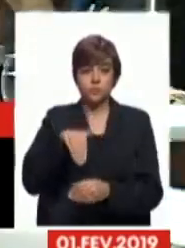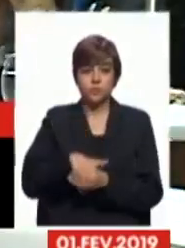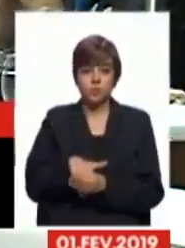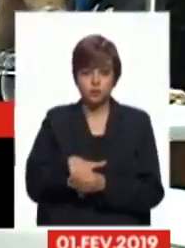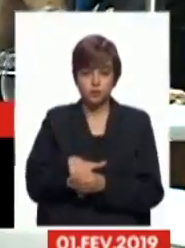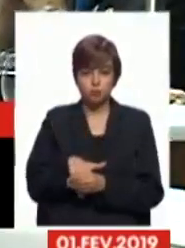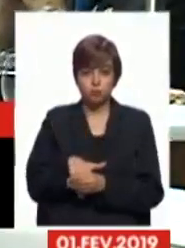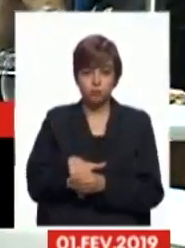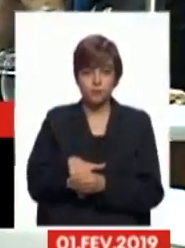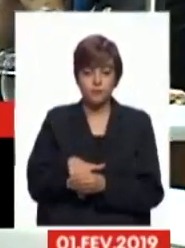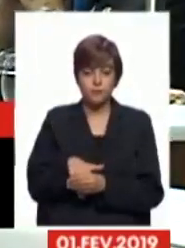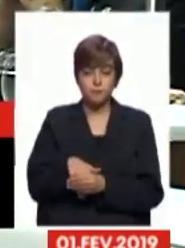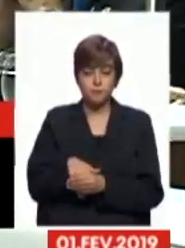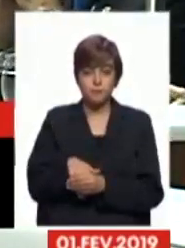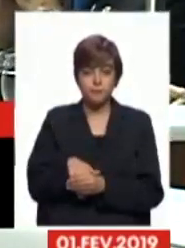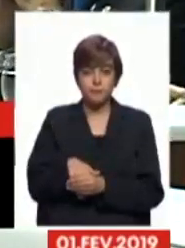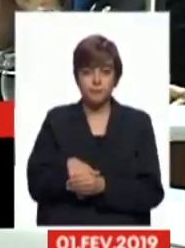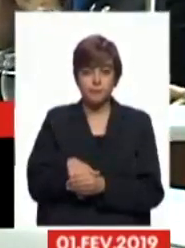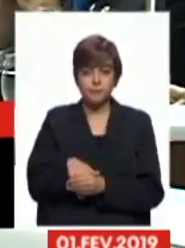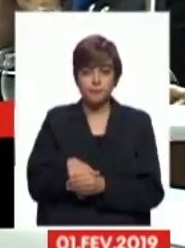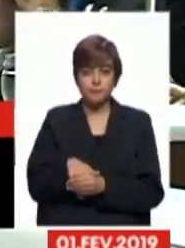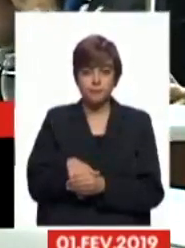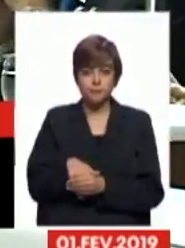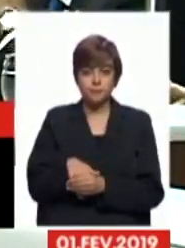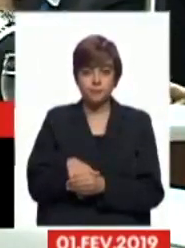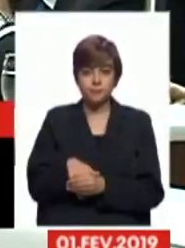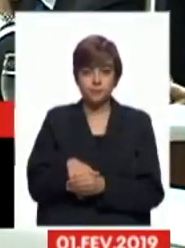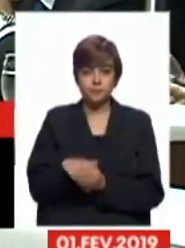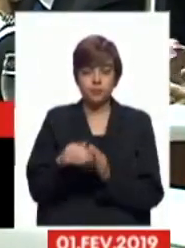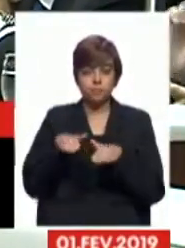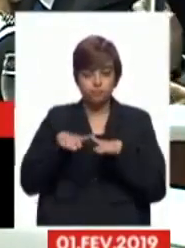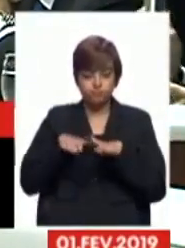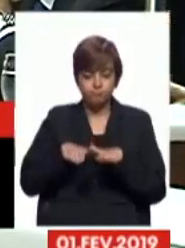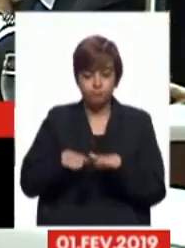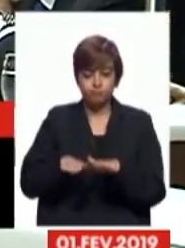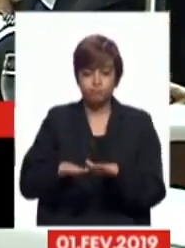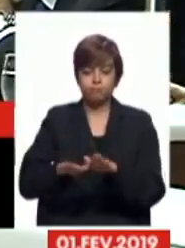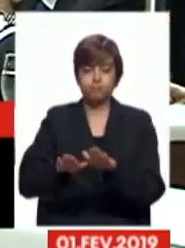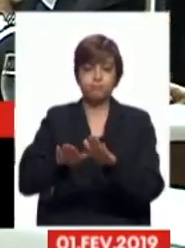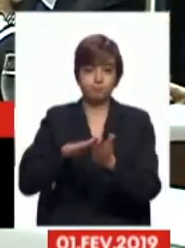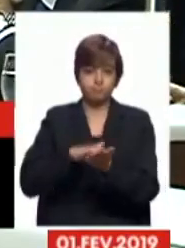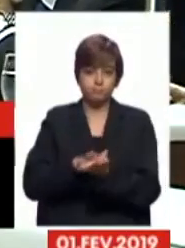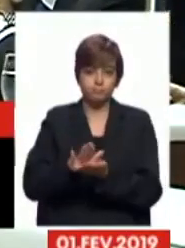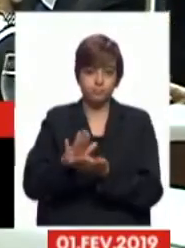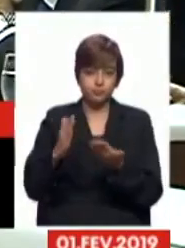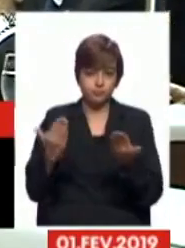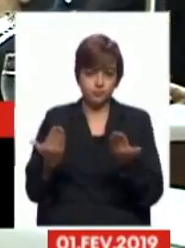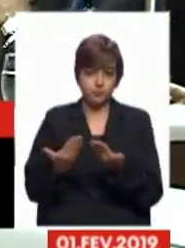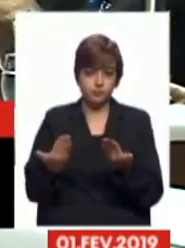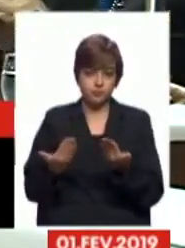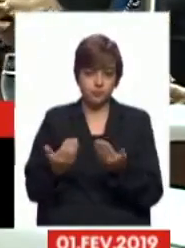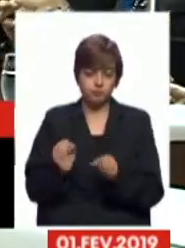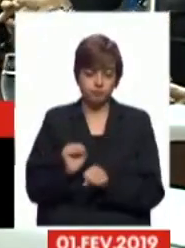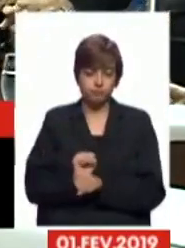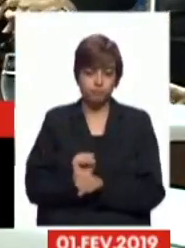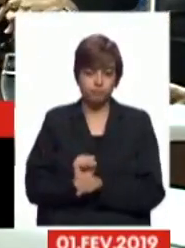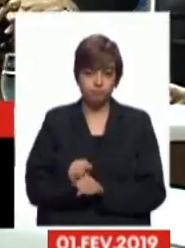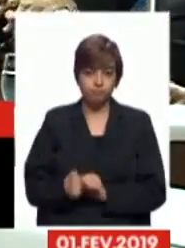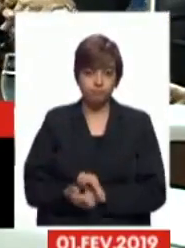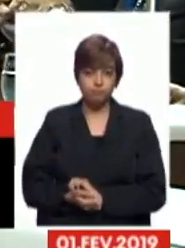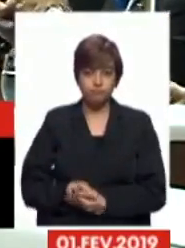Portanto, vai imprimir a lista e a seguir a gente considera.